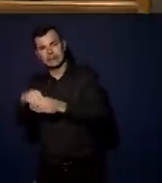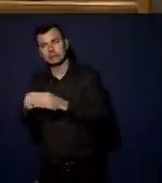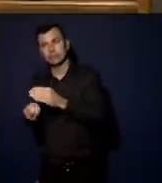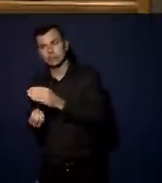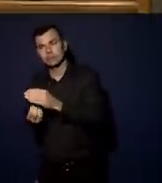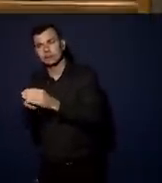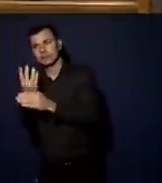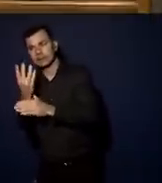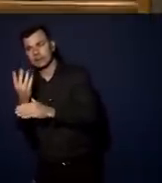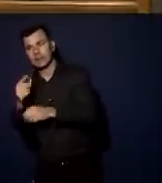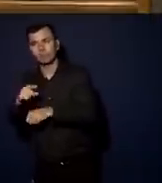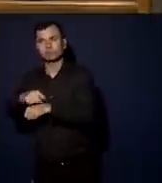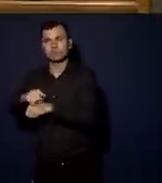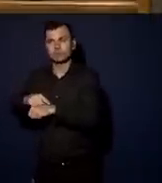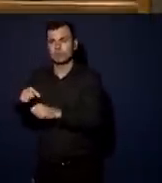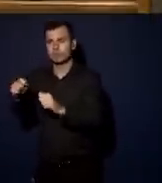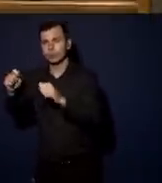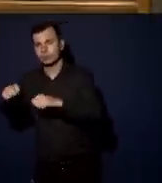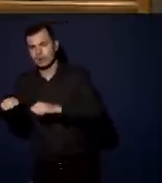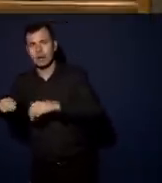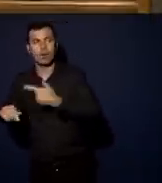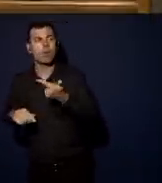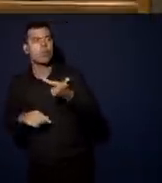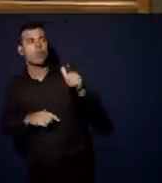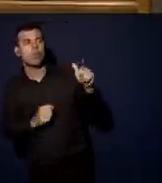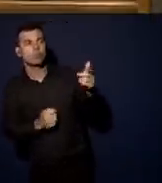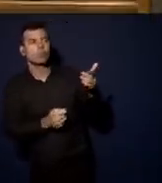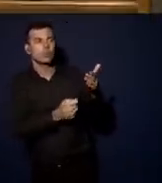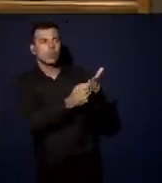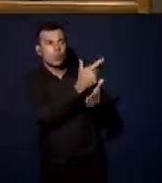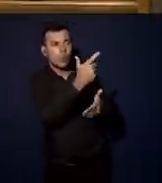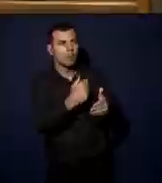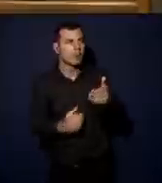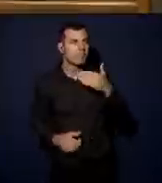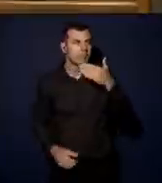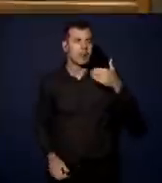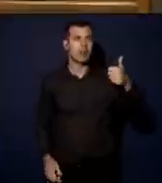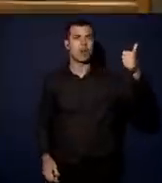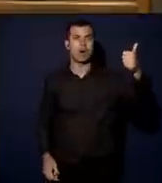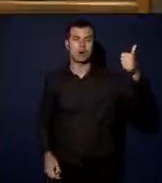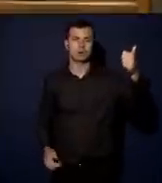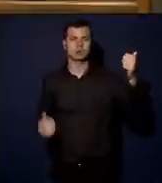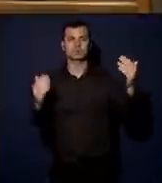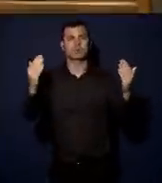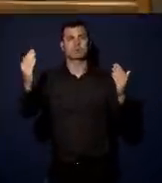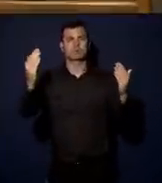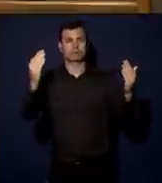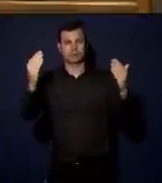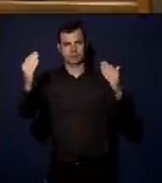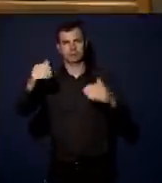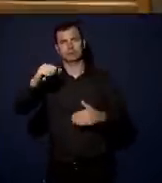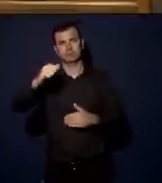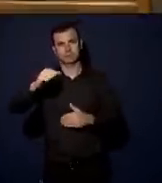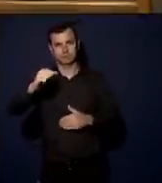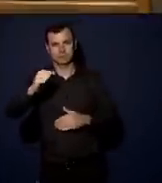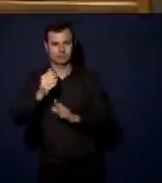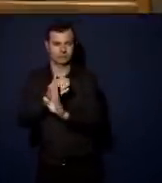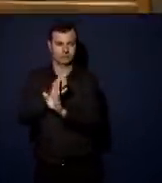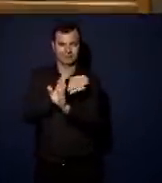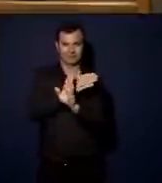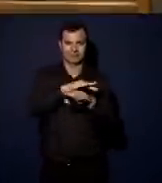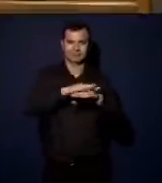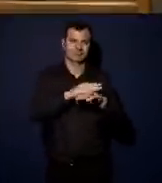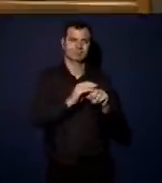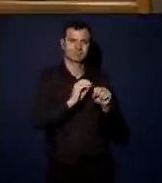pronto que é mais fácil incorporar esse nosso portfólio então a gente fez isso com a nossa logística de última milha lá no início da pandemia de compromisso